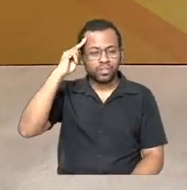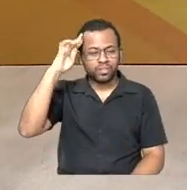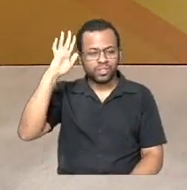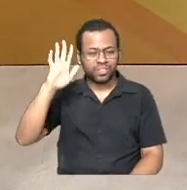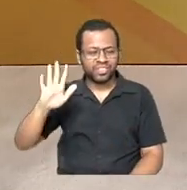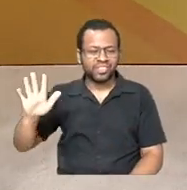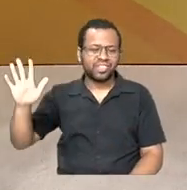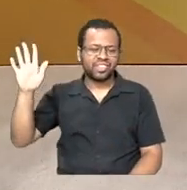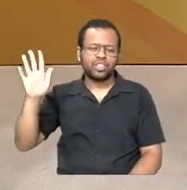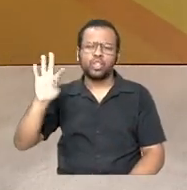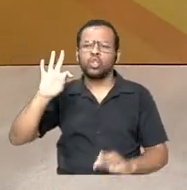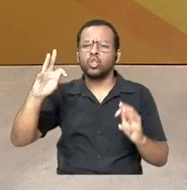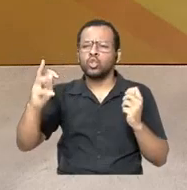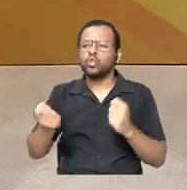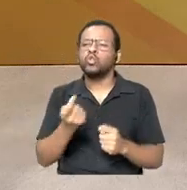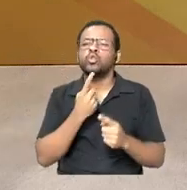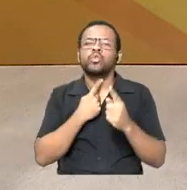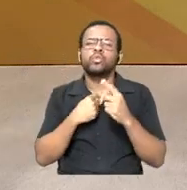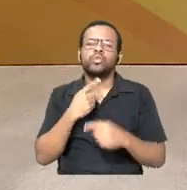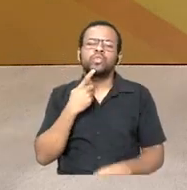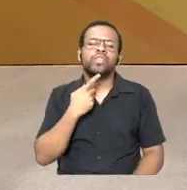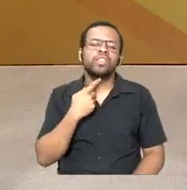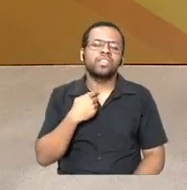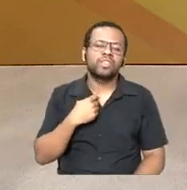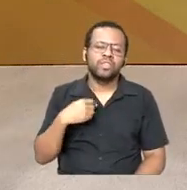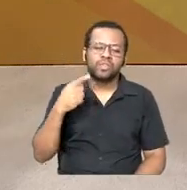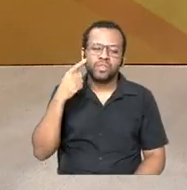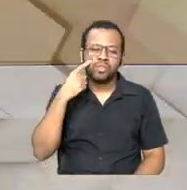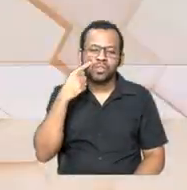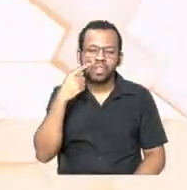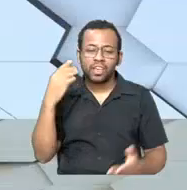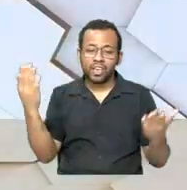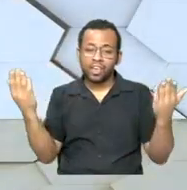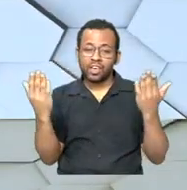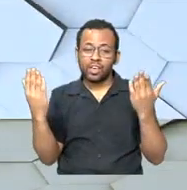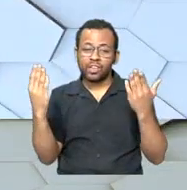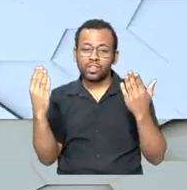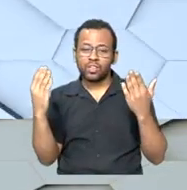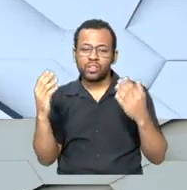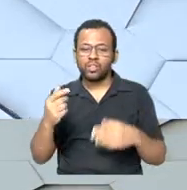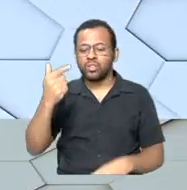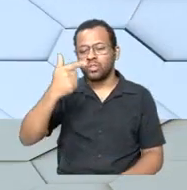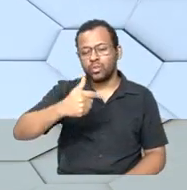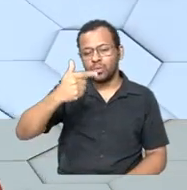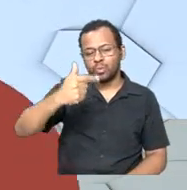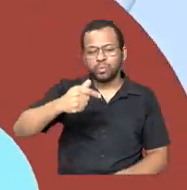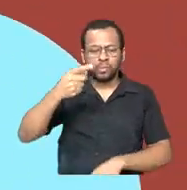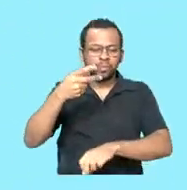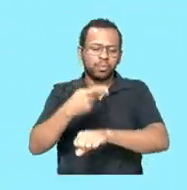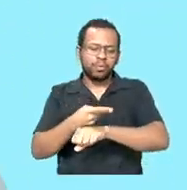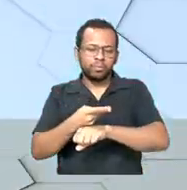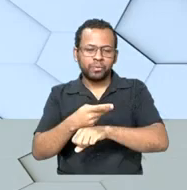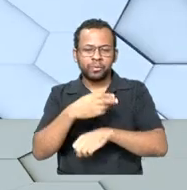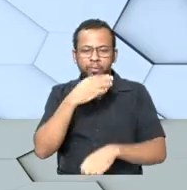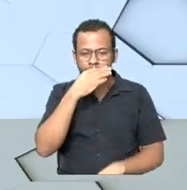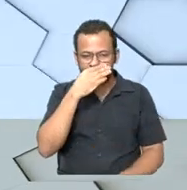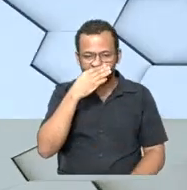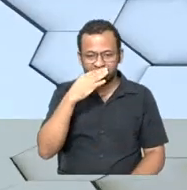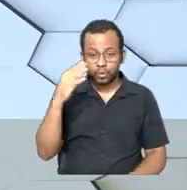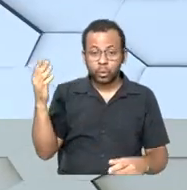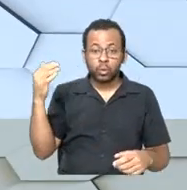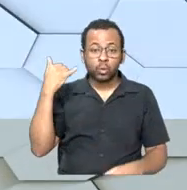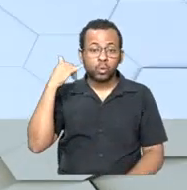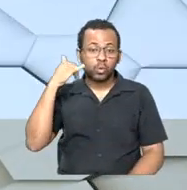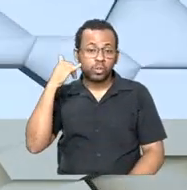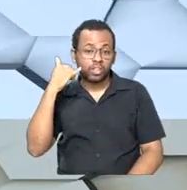todo mundo deseja então vinheta na tela é hora do nosso segundo prêmio de trem um